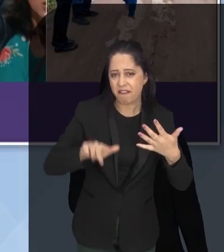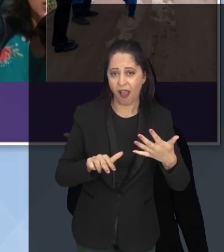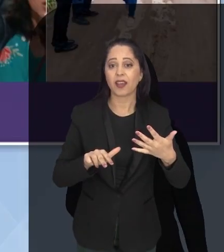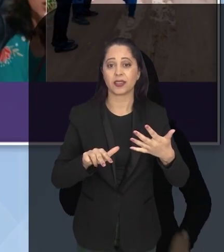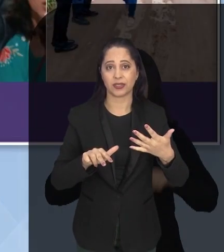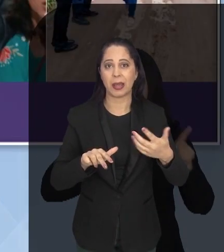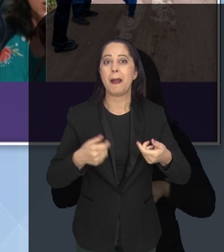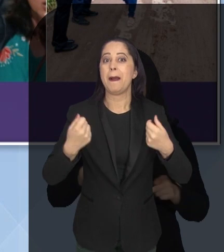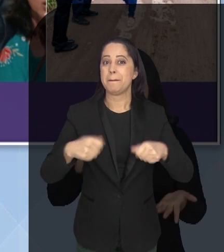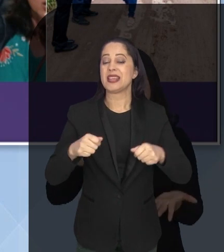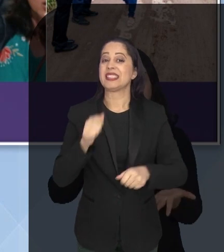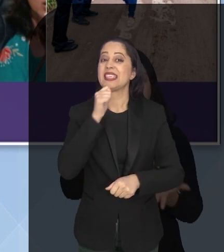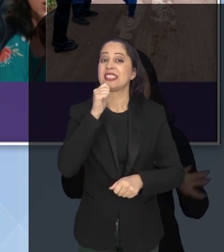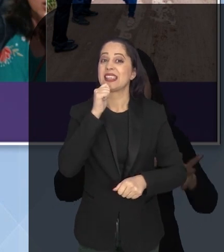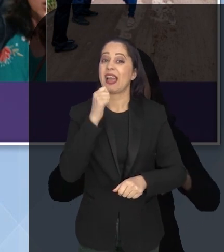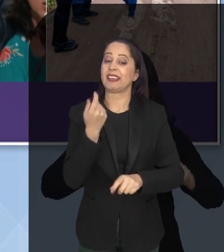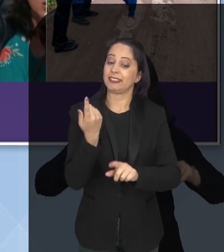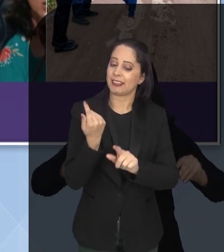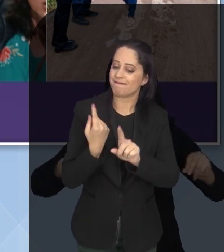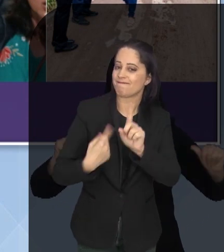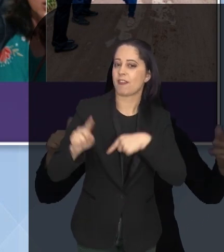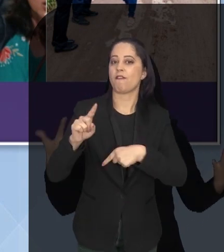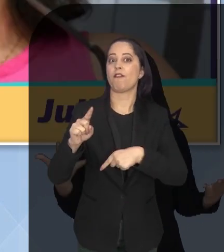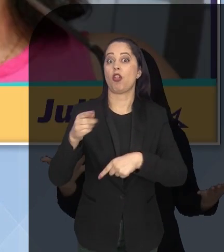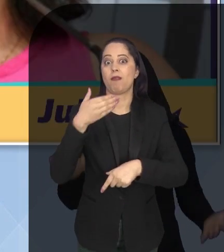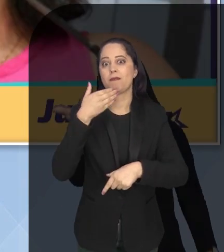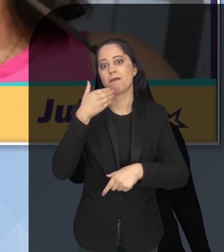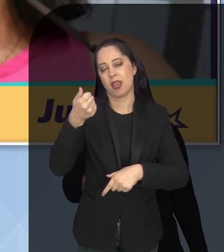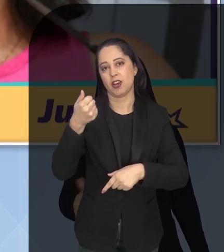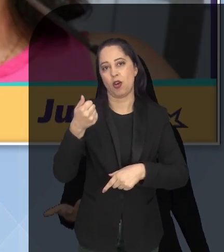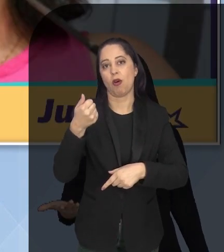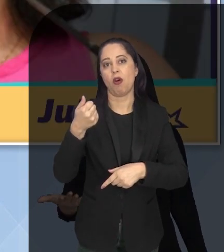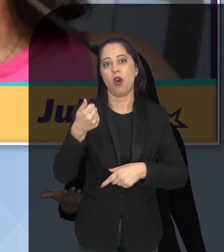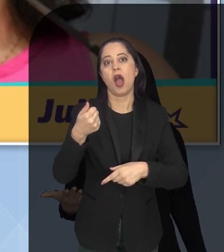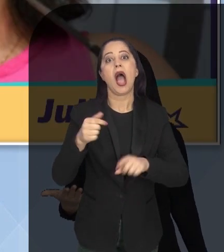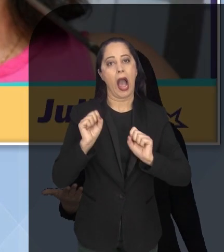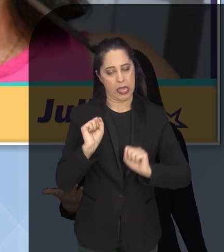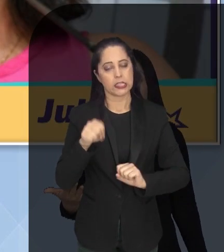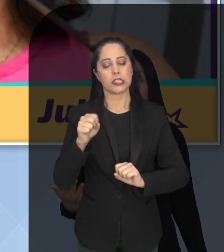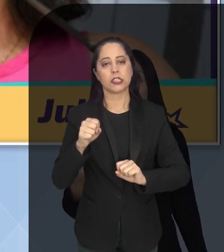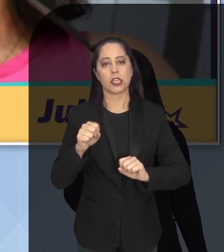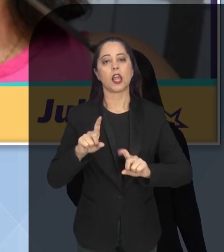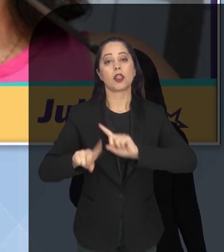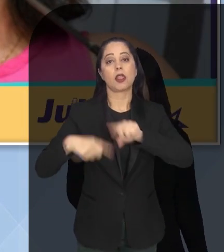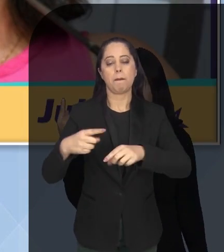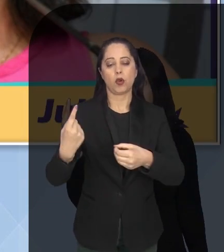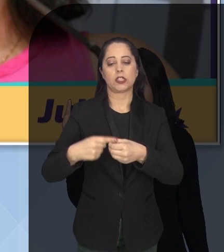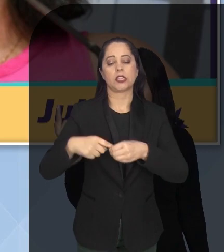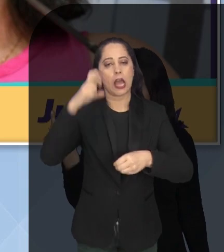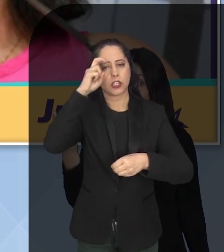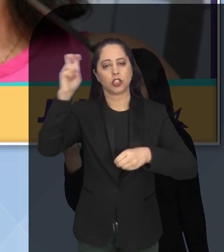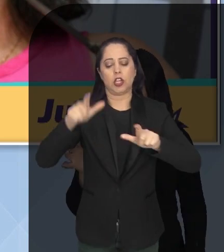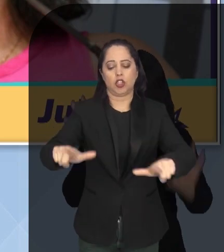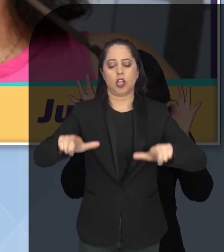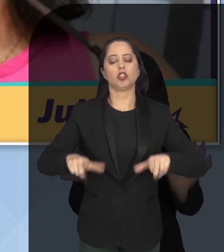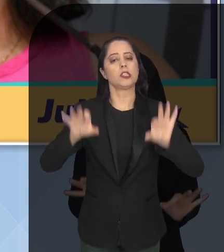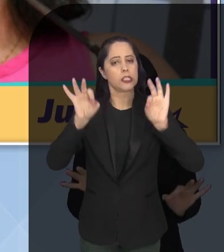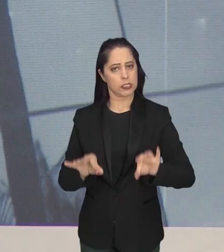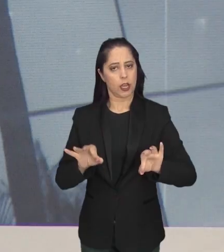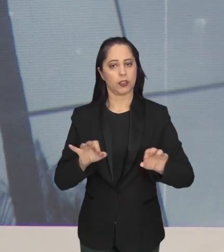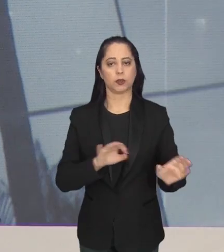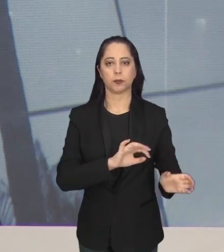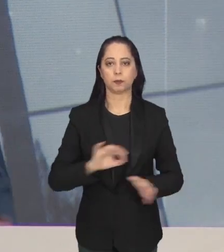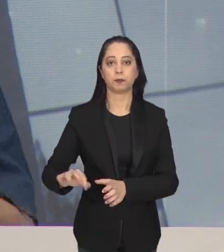entre outros pontos, precisam ser melhor trabalhados para que o município possa fazer jus à certificação de cidade